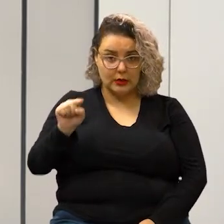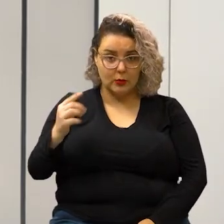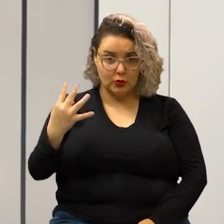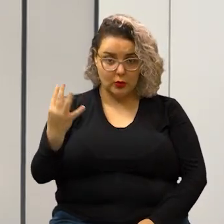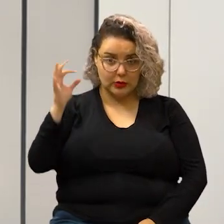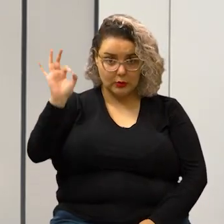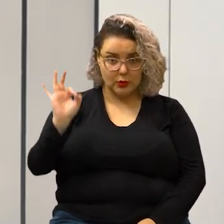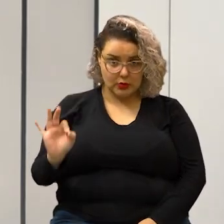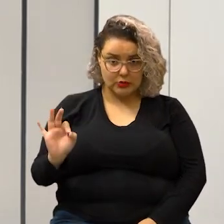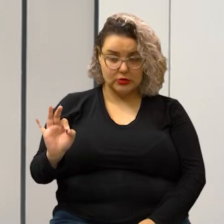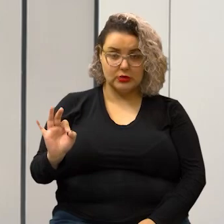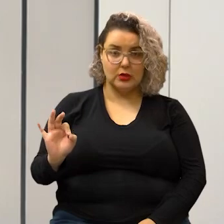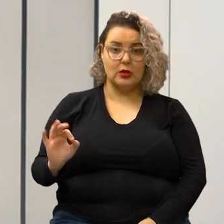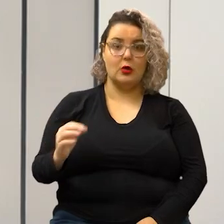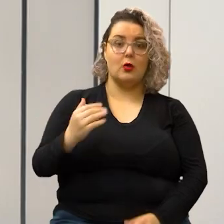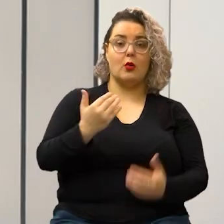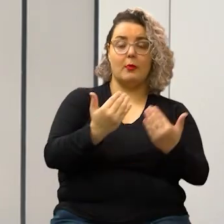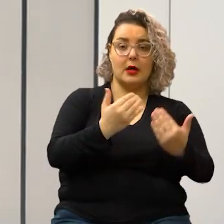50,4% para